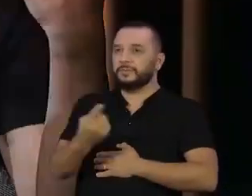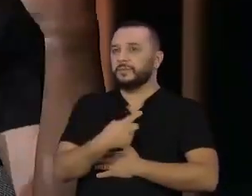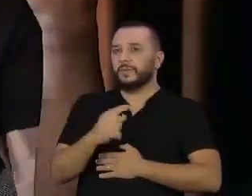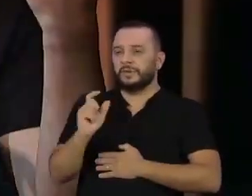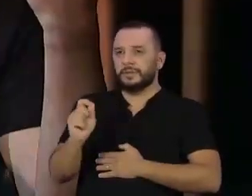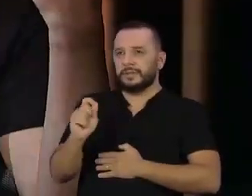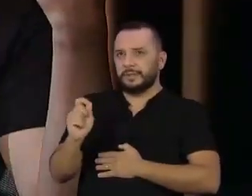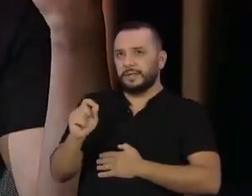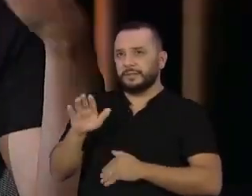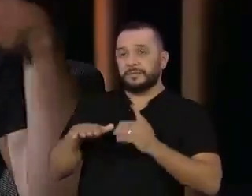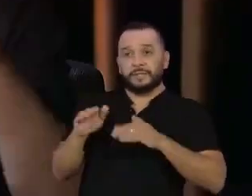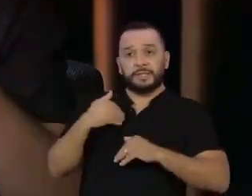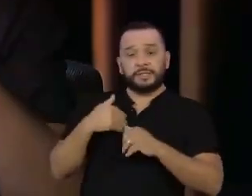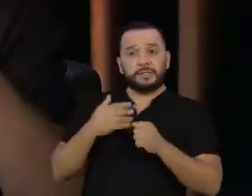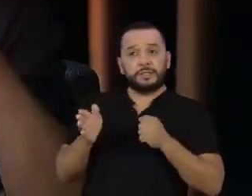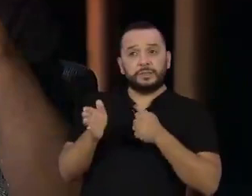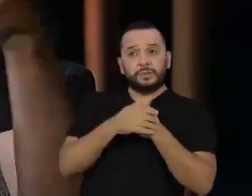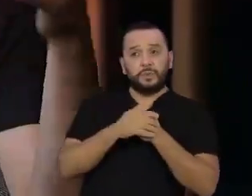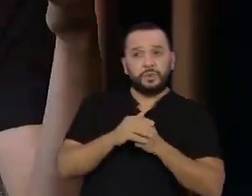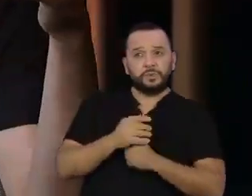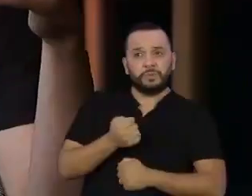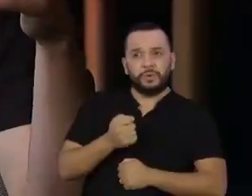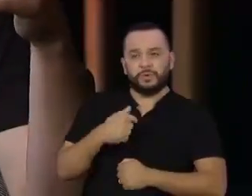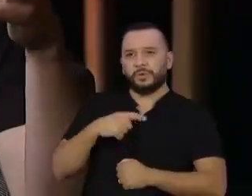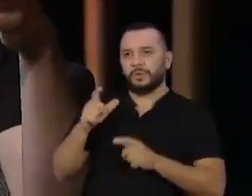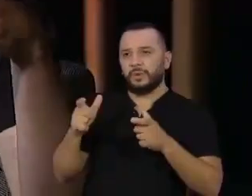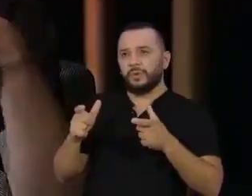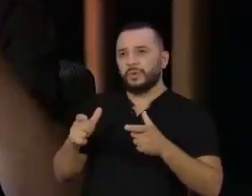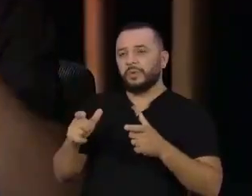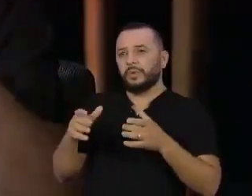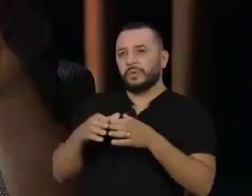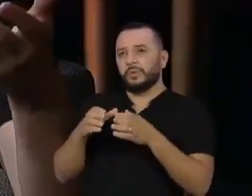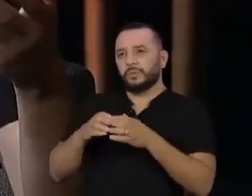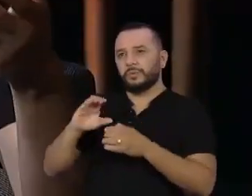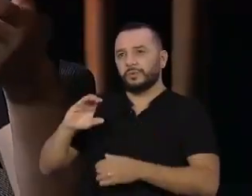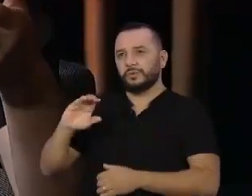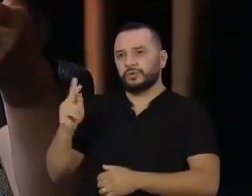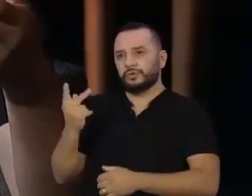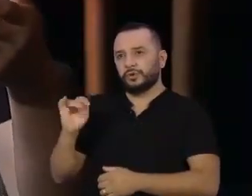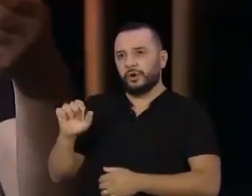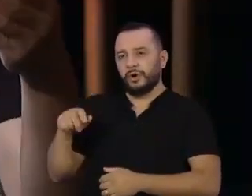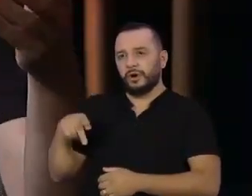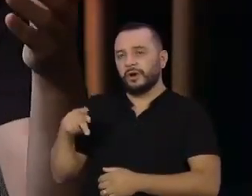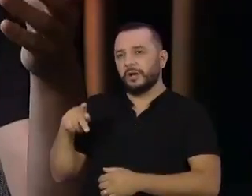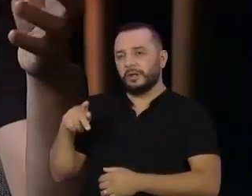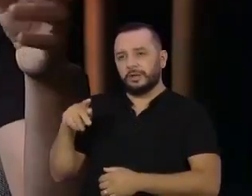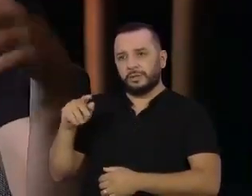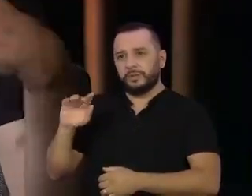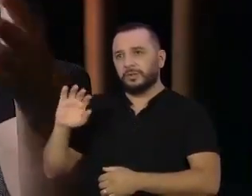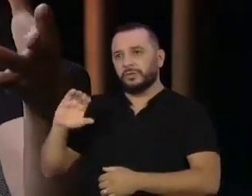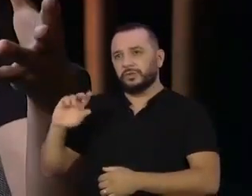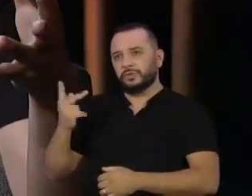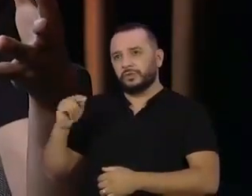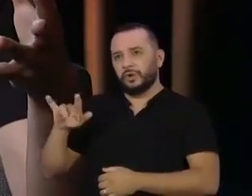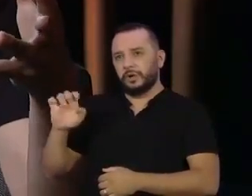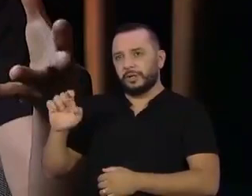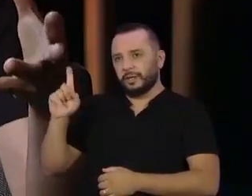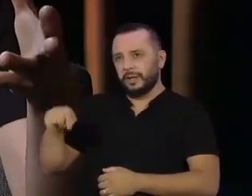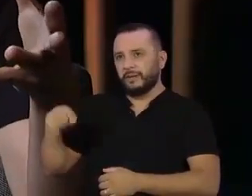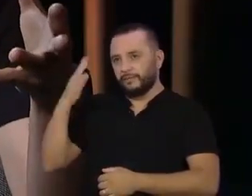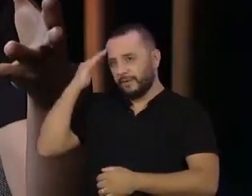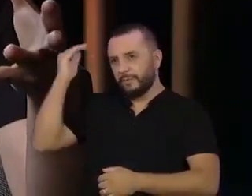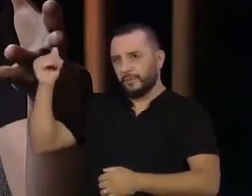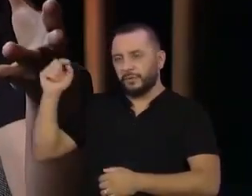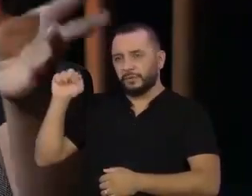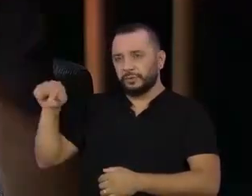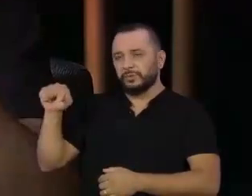se esconde um pouco é tanta que mesmo com um choque ficou muito popular a gente não virou celebridade em choque de cultura